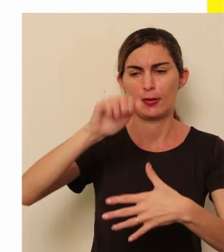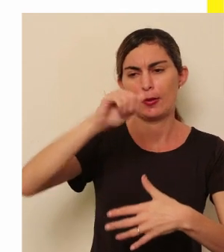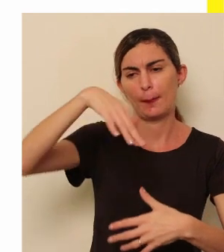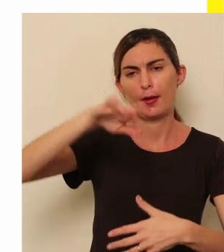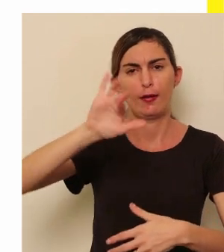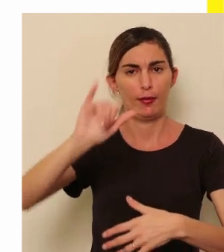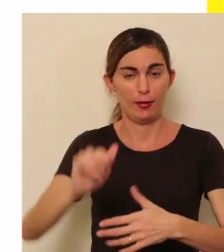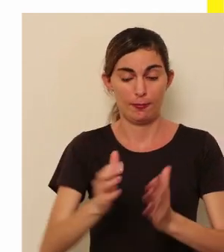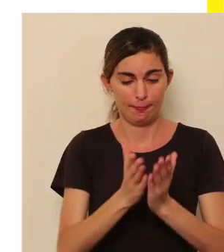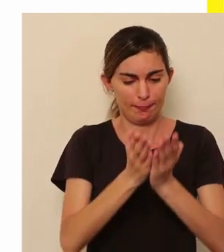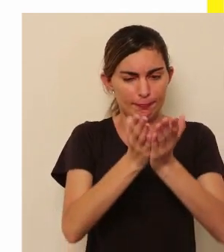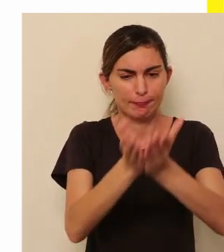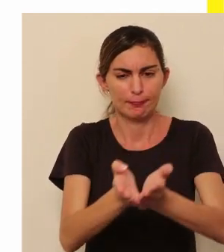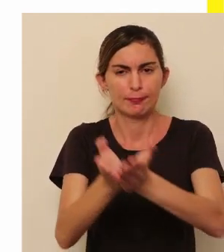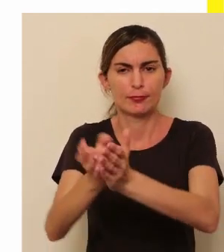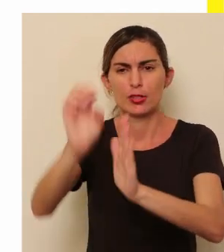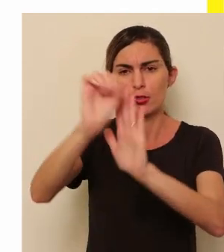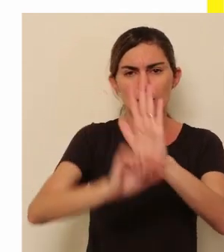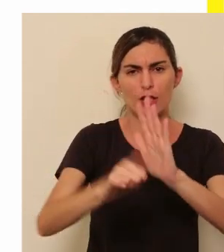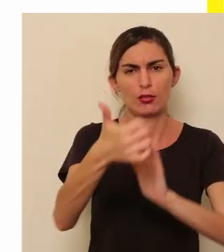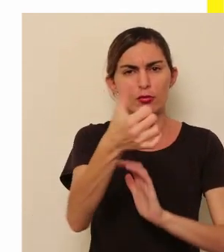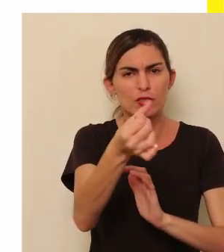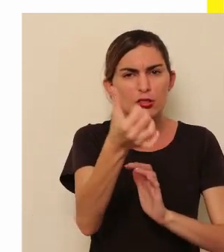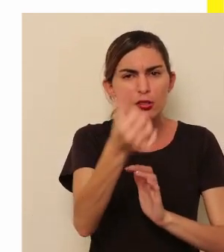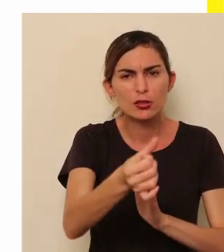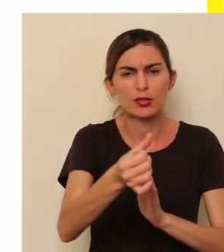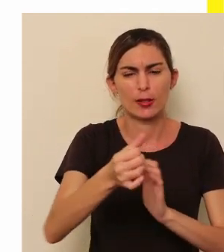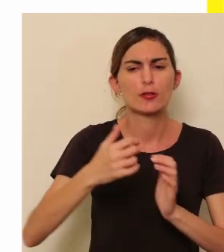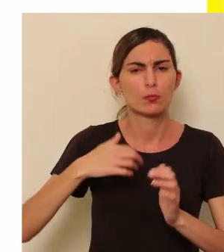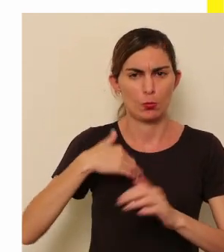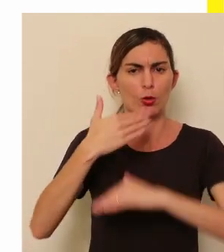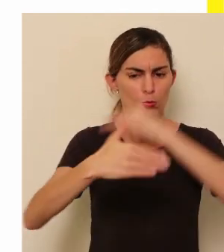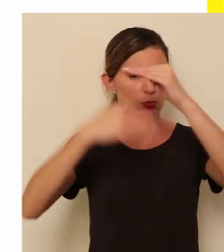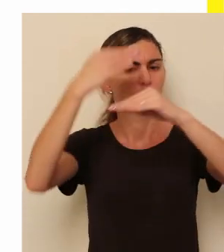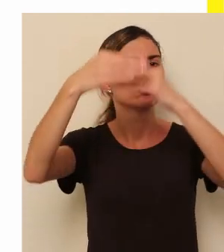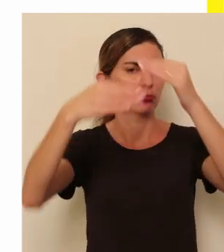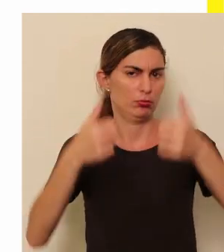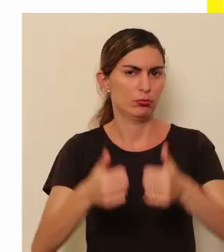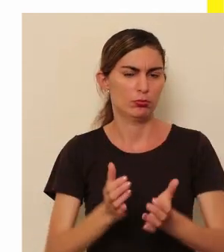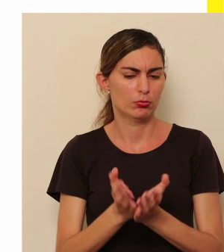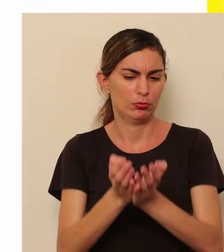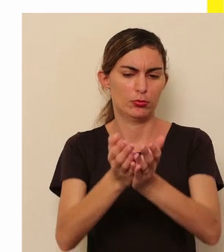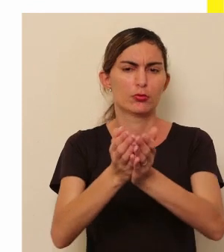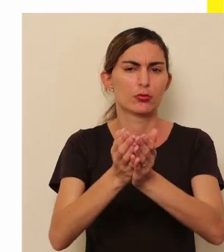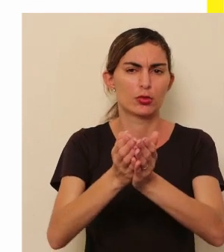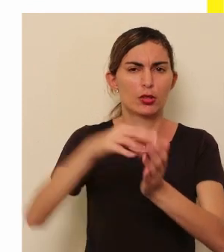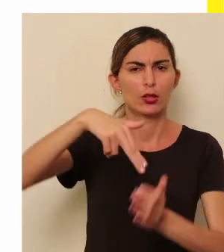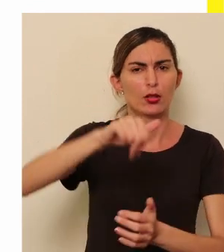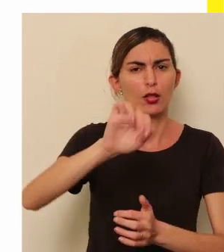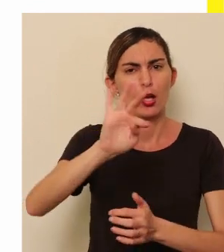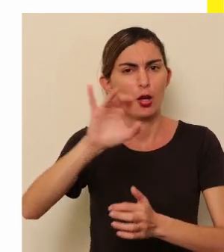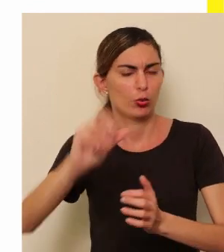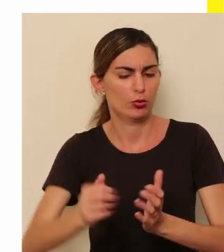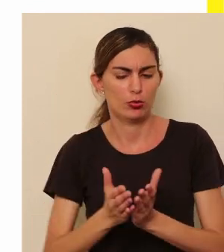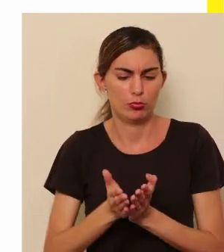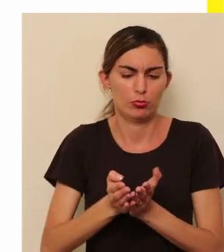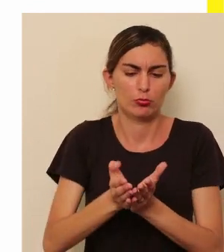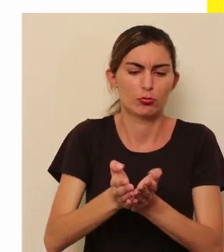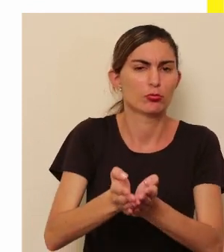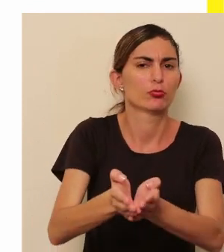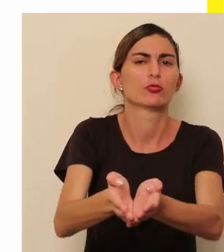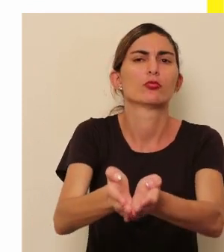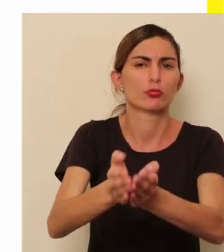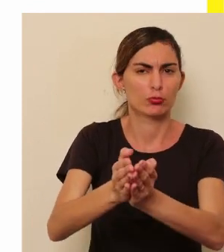As embarcações do século XVI eram as mais avançadas, então o transporte náutico, o